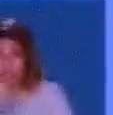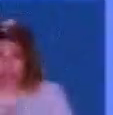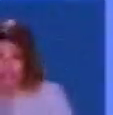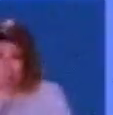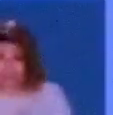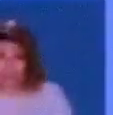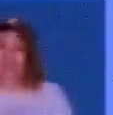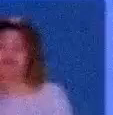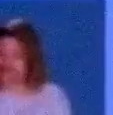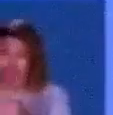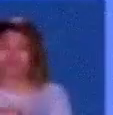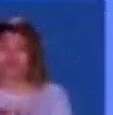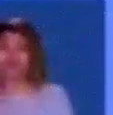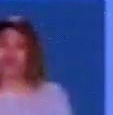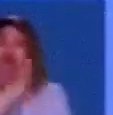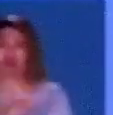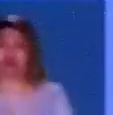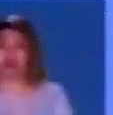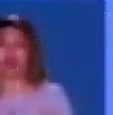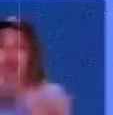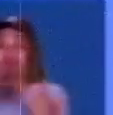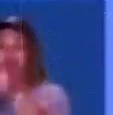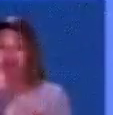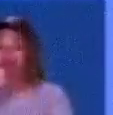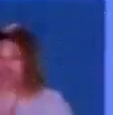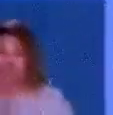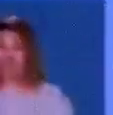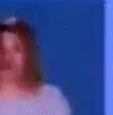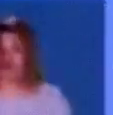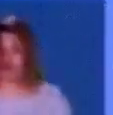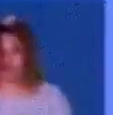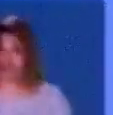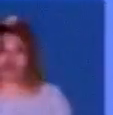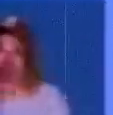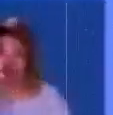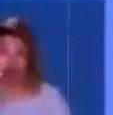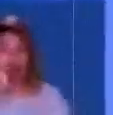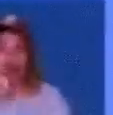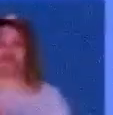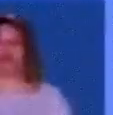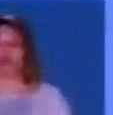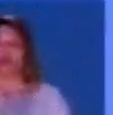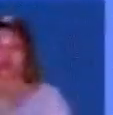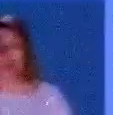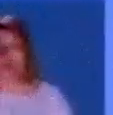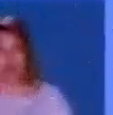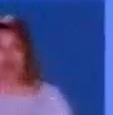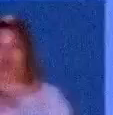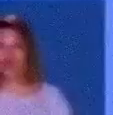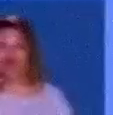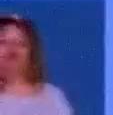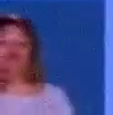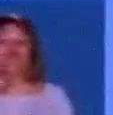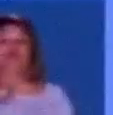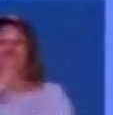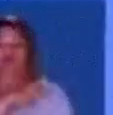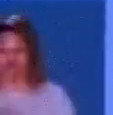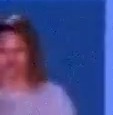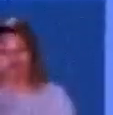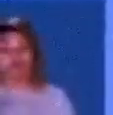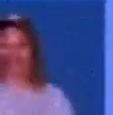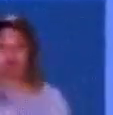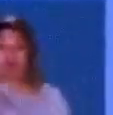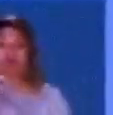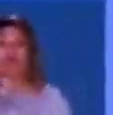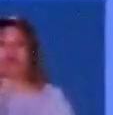ser eleitos, só quero fazer um ato profético. Eu estou profetizando para a nação brasileira. Eu vou ser o próximo presidente da República,